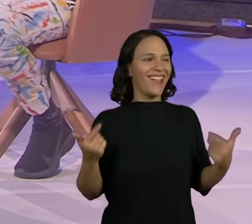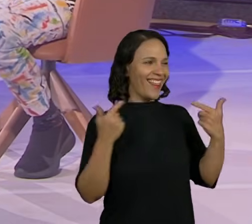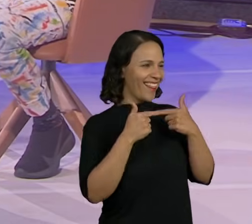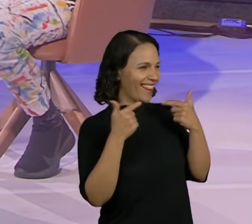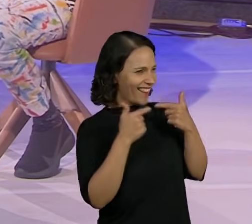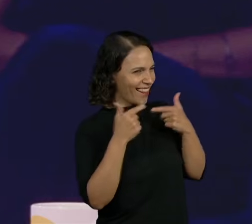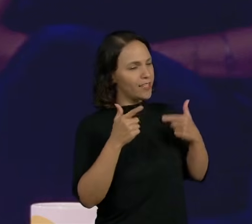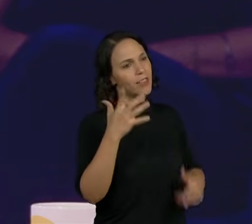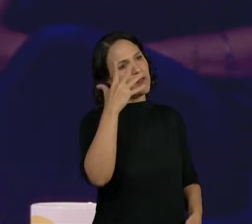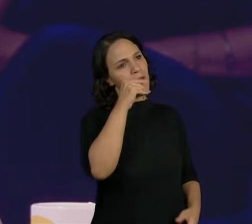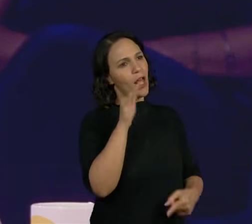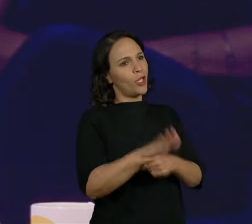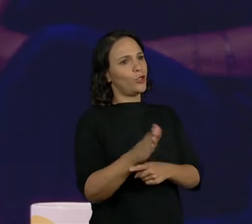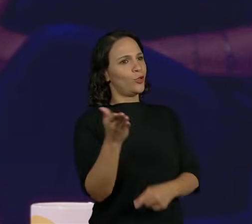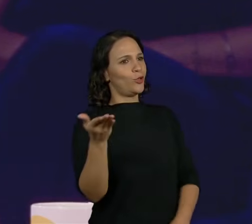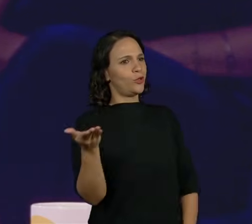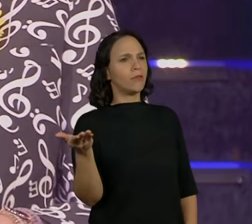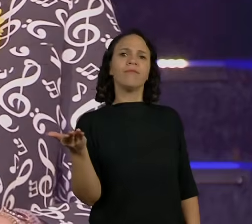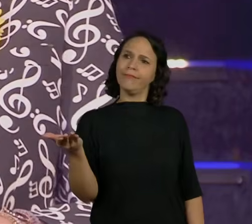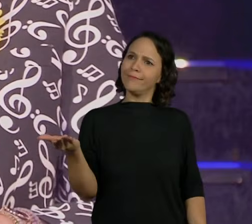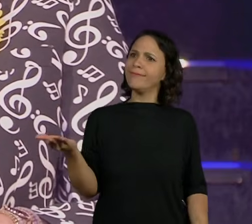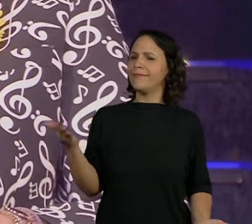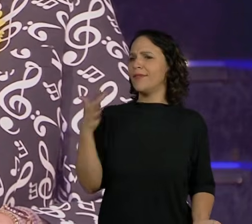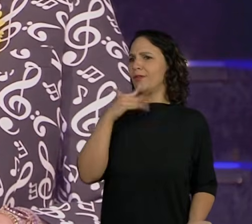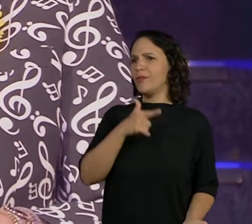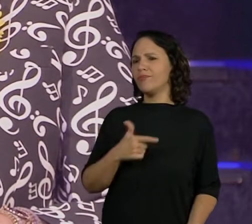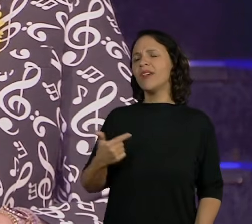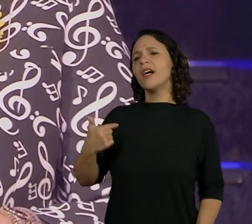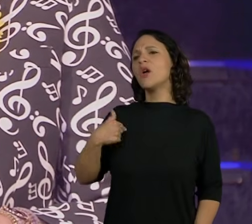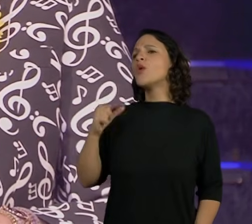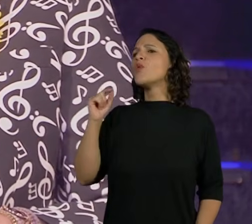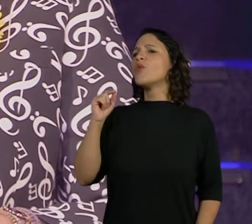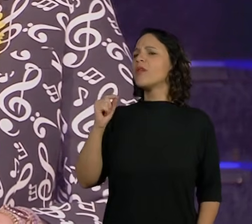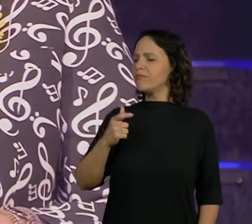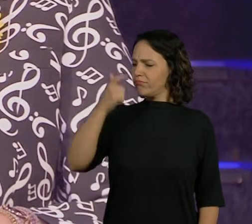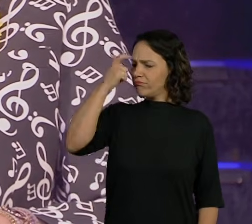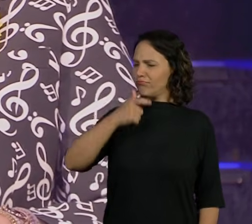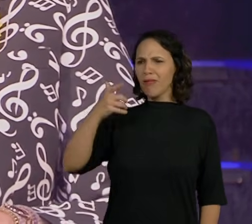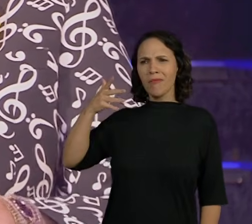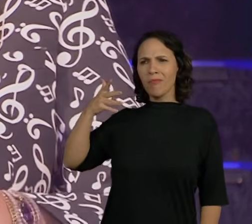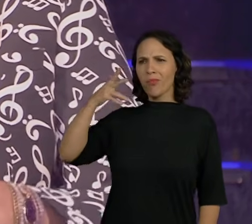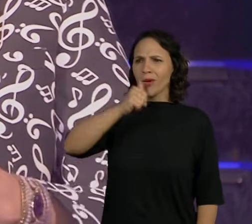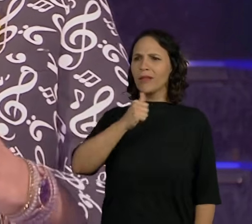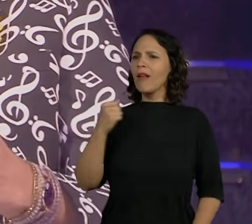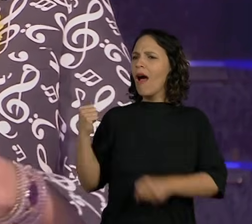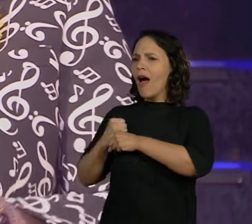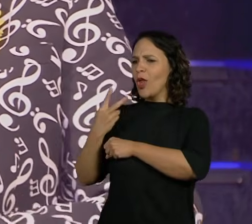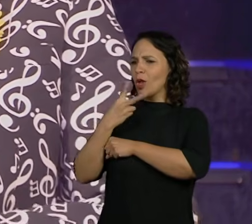A beleza ajuda, né? Eu sou uma espécie de galã do terceiro milênio, né?